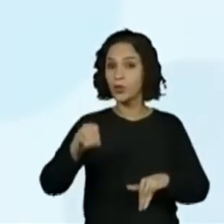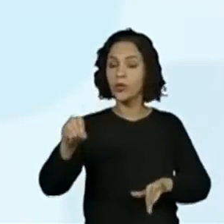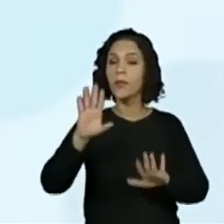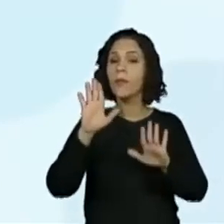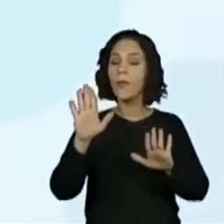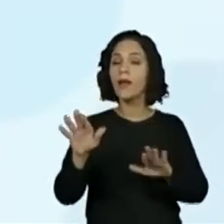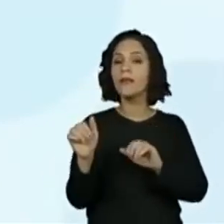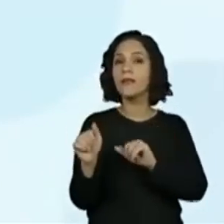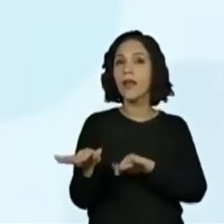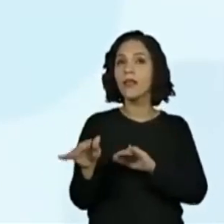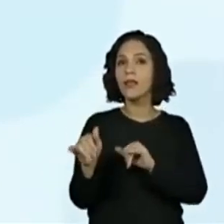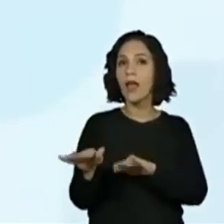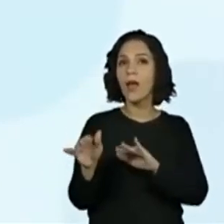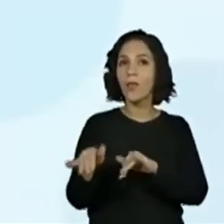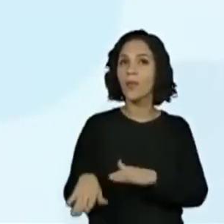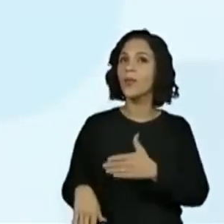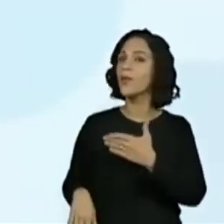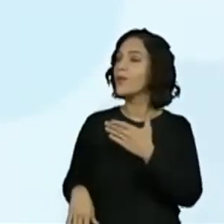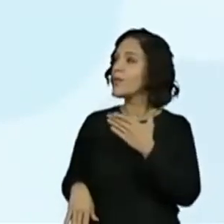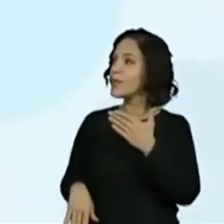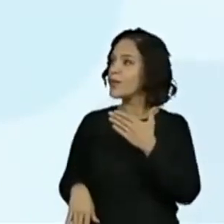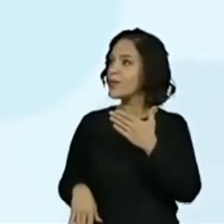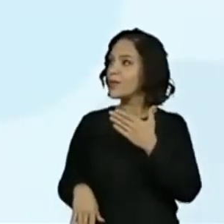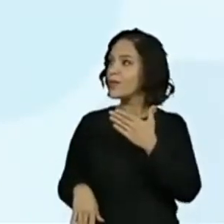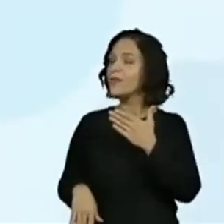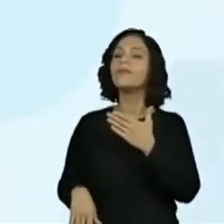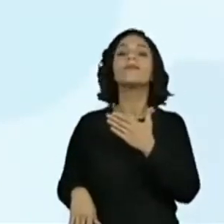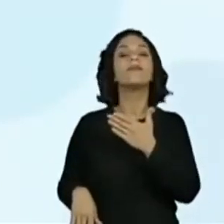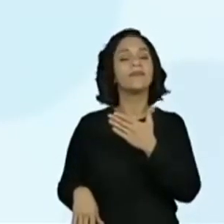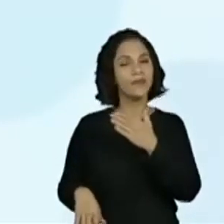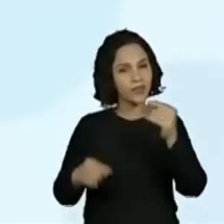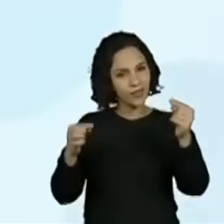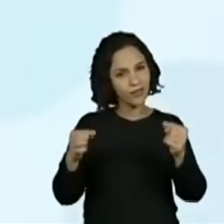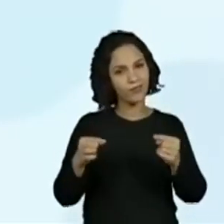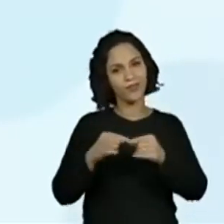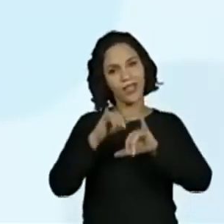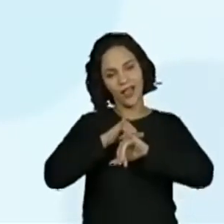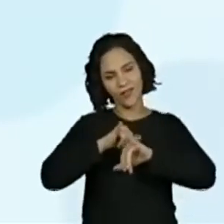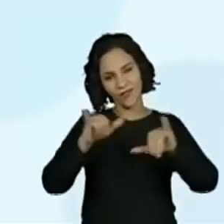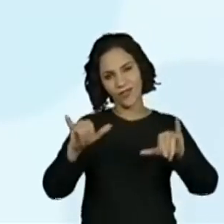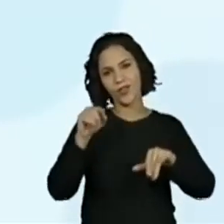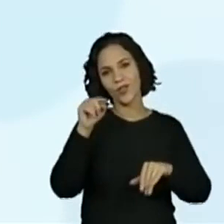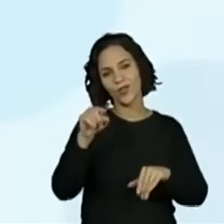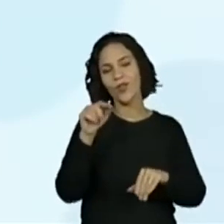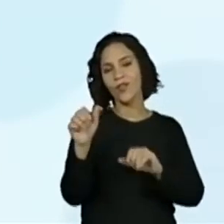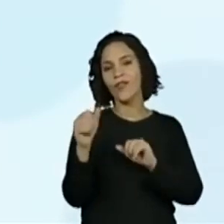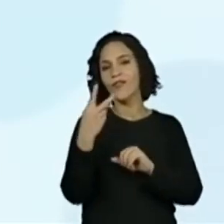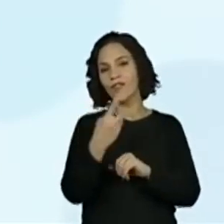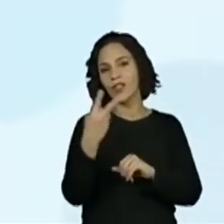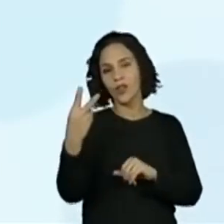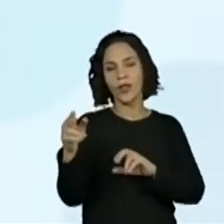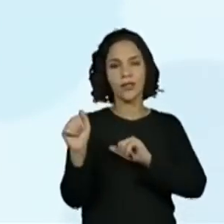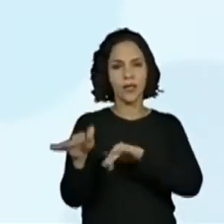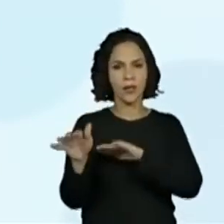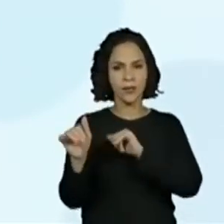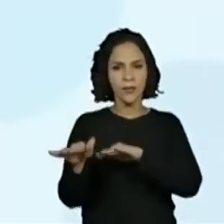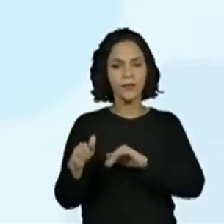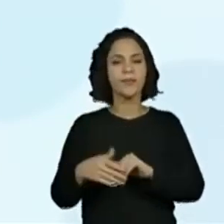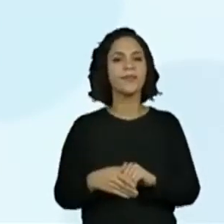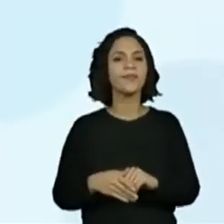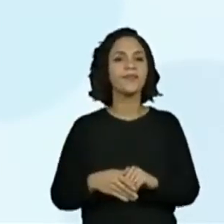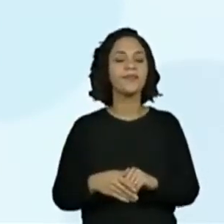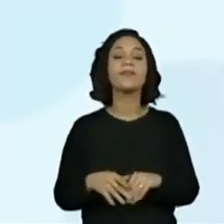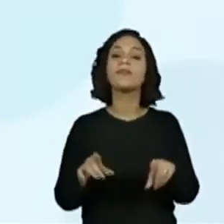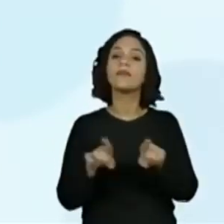o comunicado que falava, né, que era referente à cerimônia foi 22 de setembro,